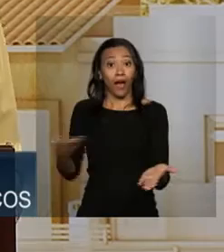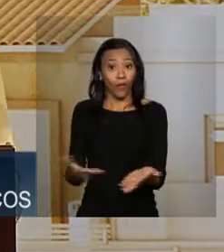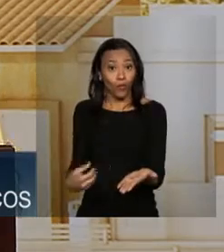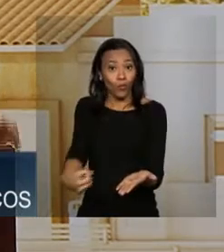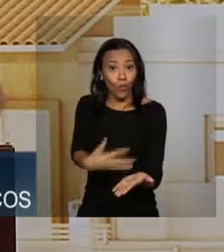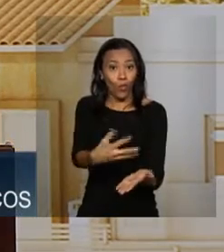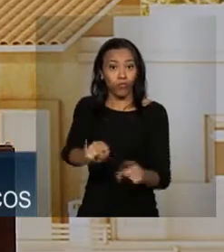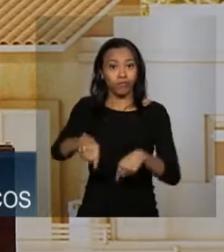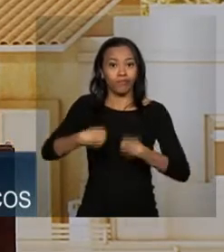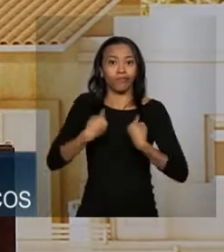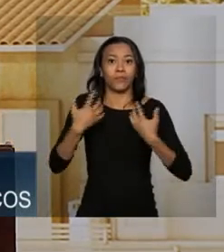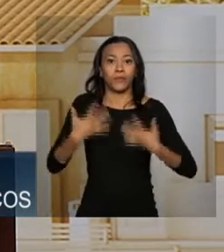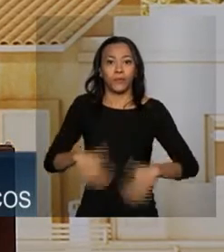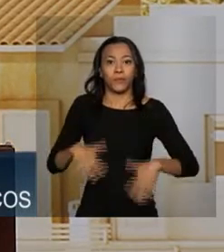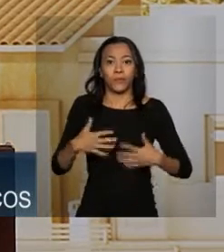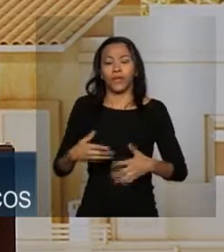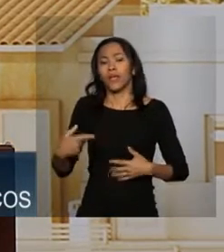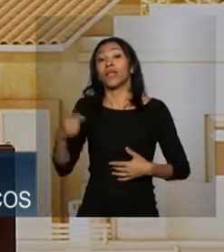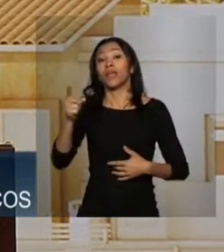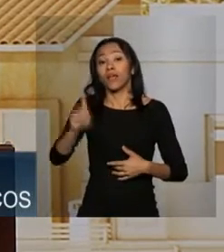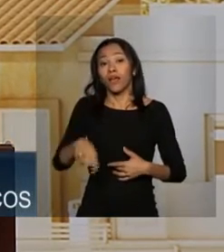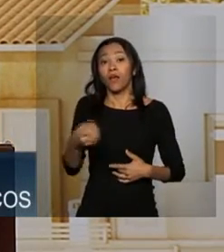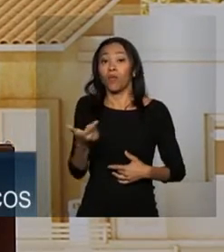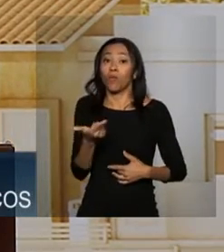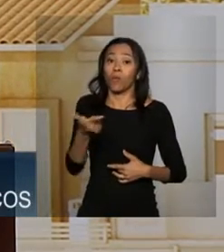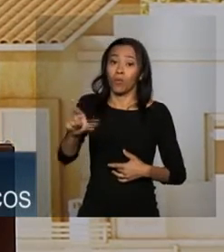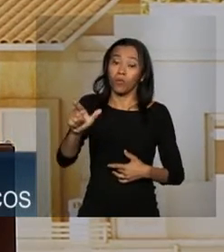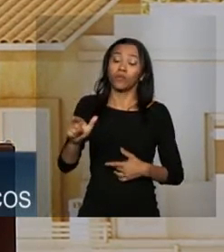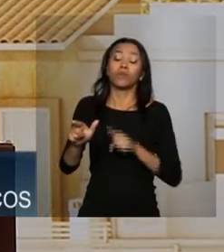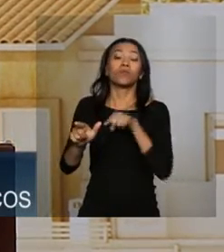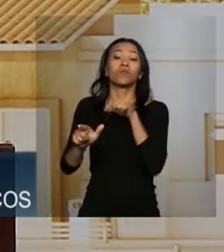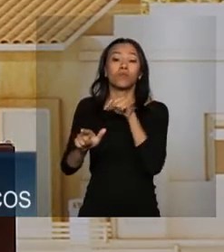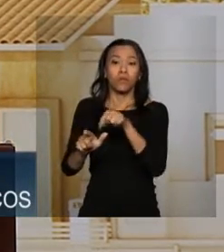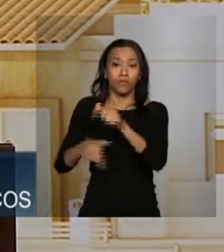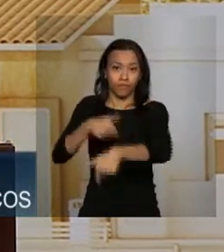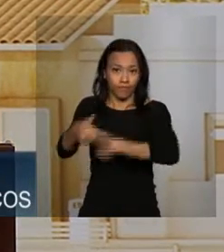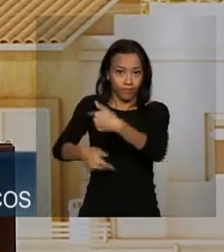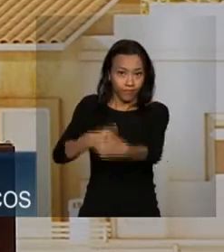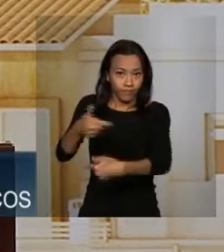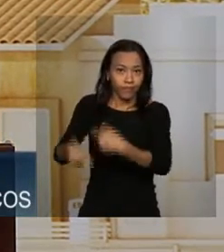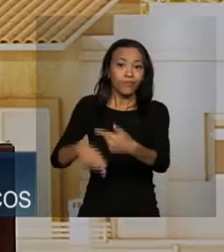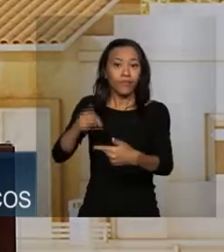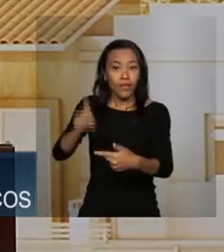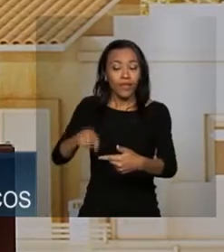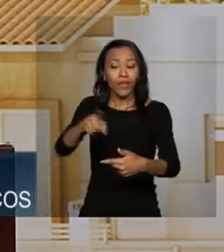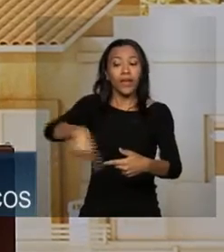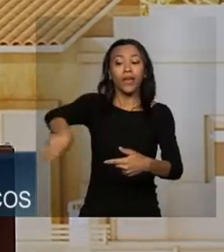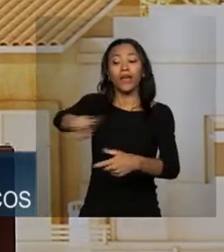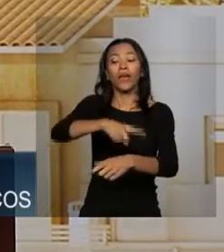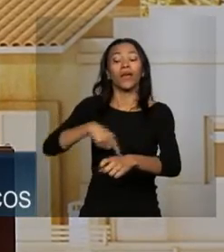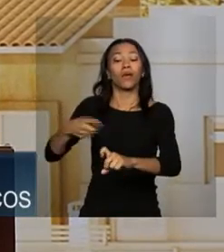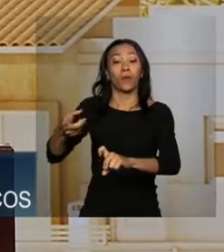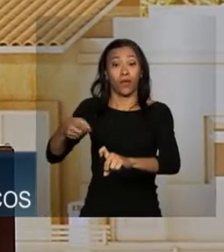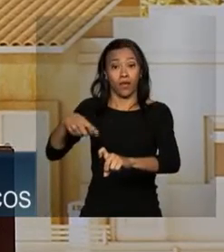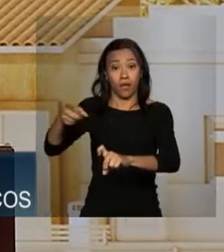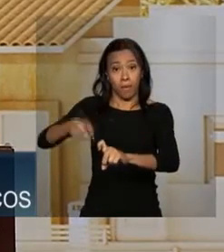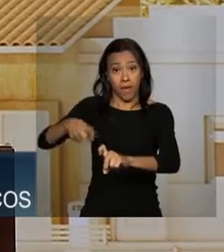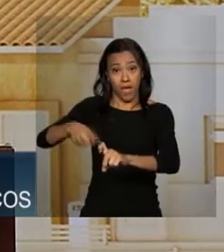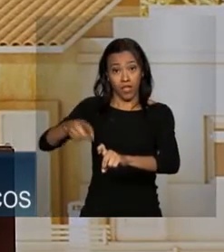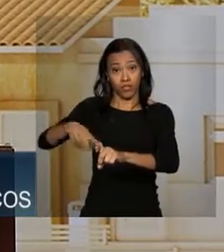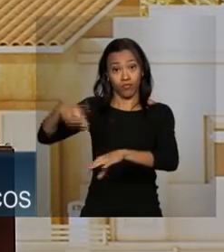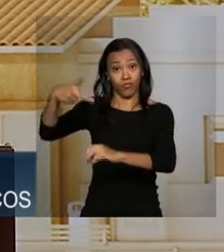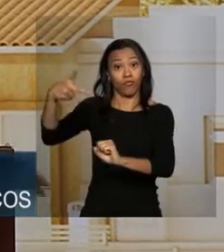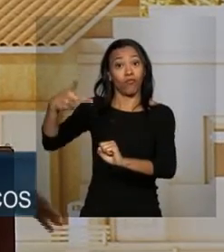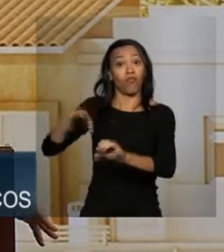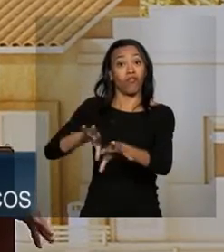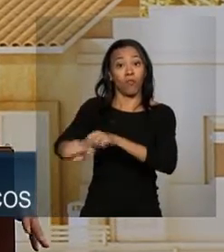que é uma outra plataforma que é a plataforma dos médicos especialistas para que